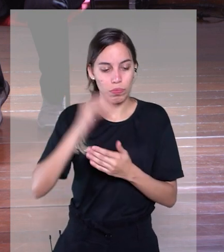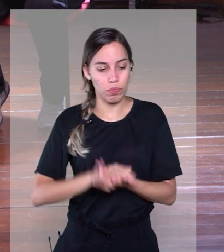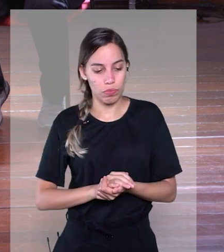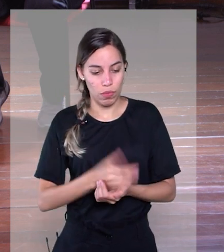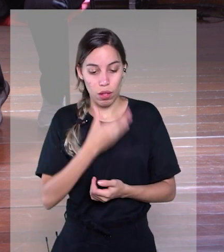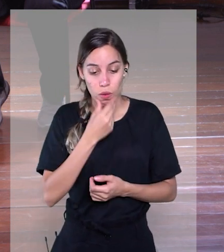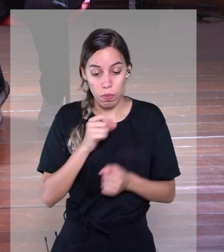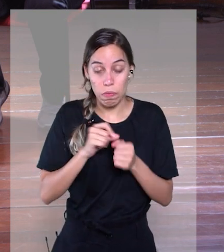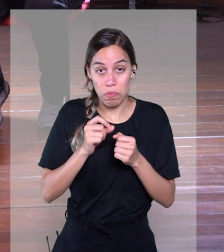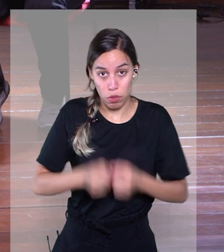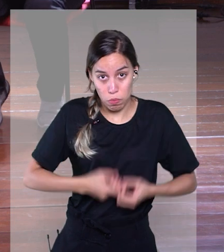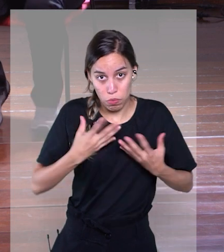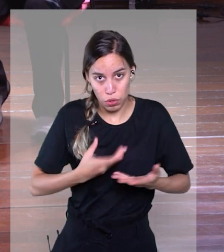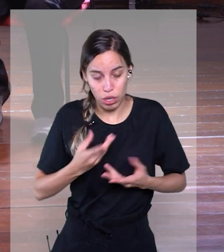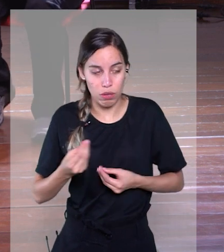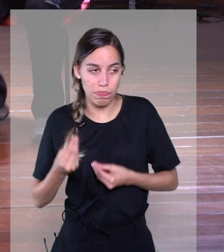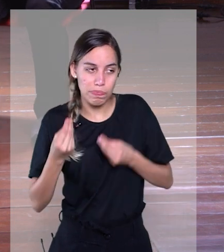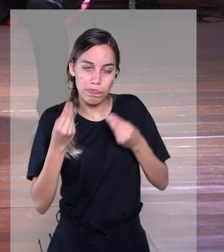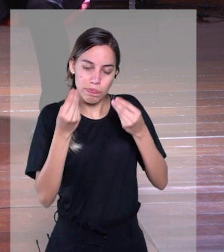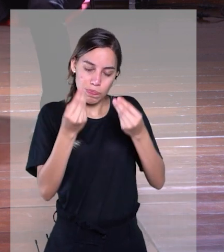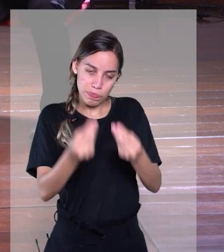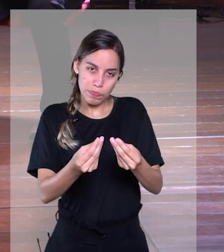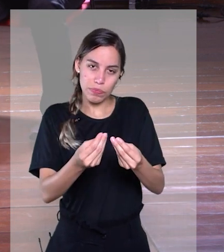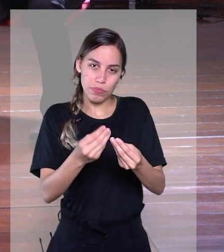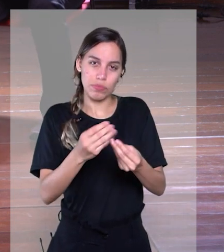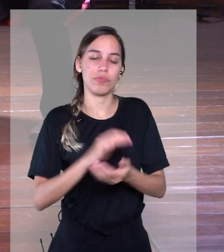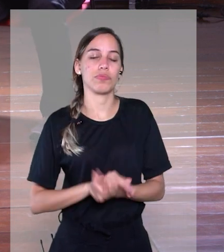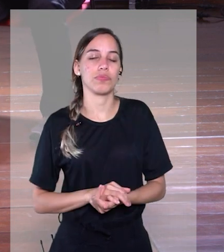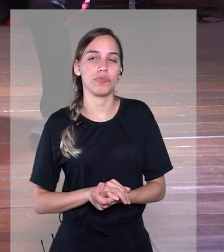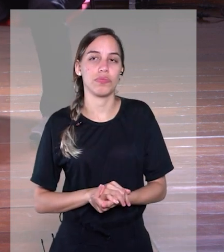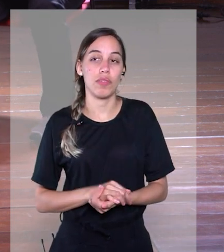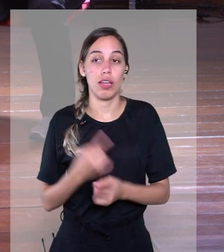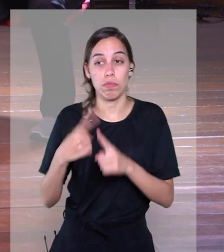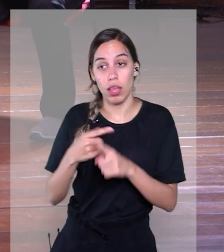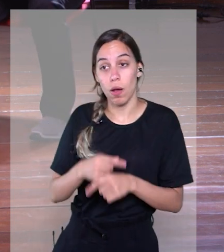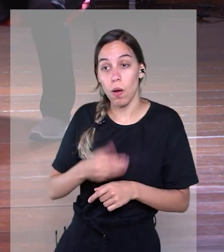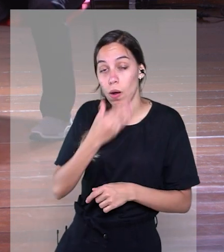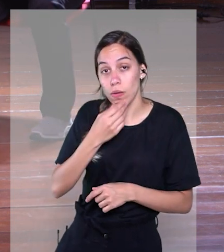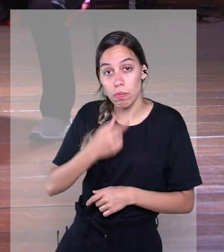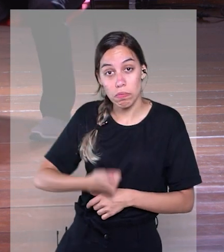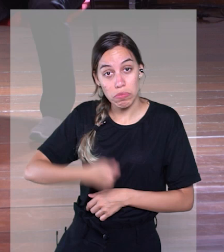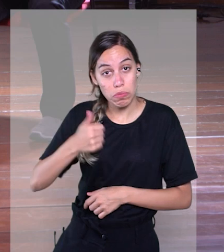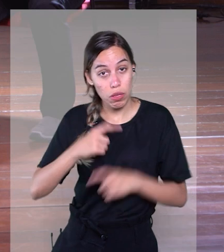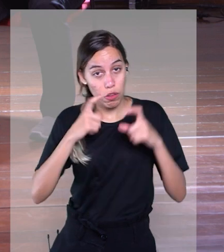justamente em homenagem ao Brás Martins da Costa, que foi o primeiro fotógrafo. Ele tem um